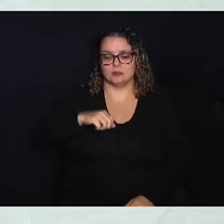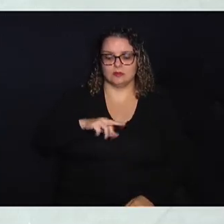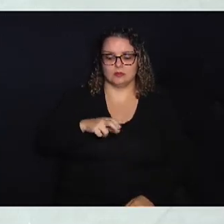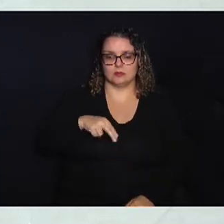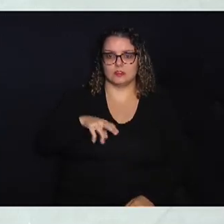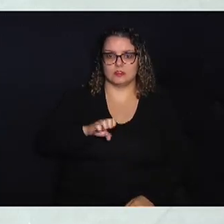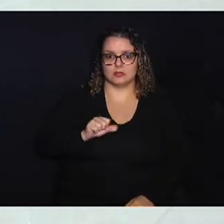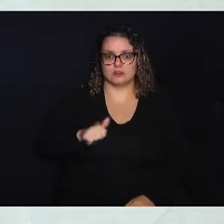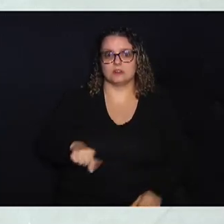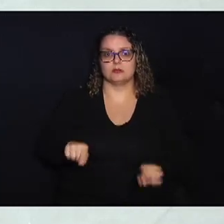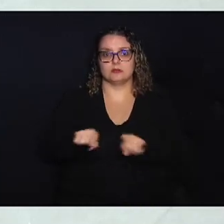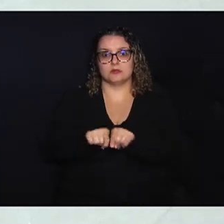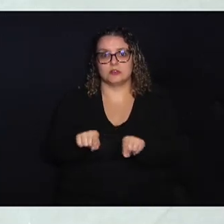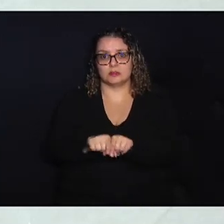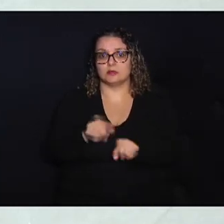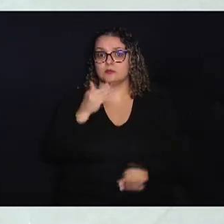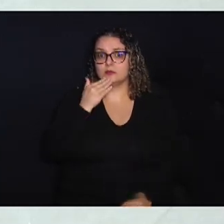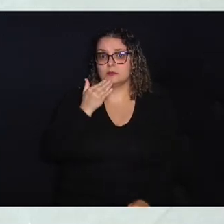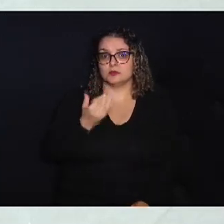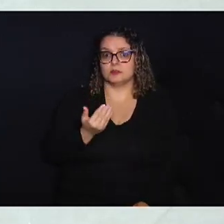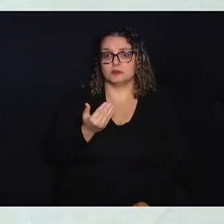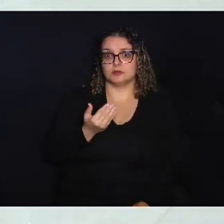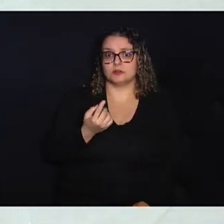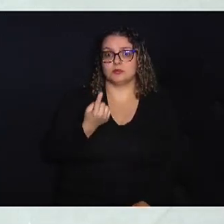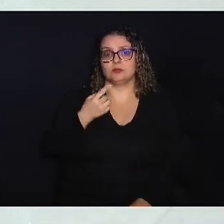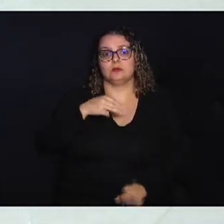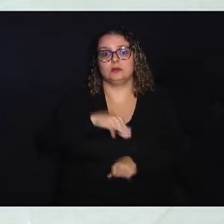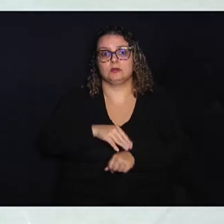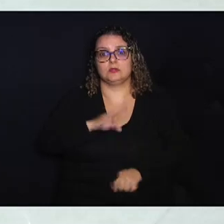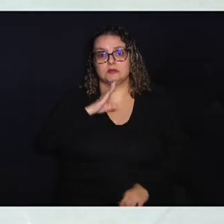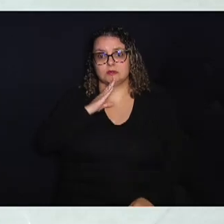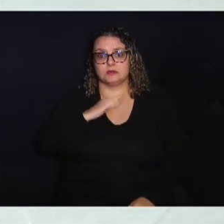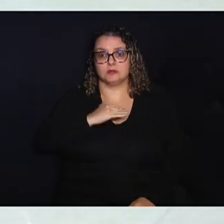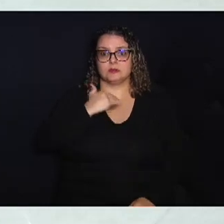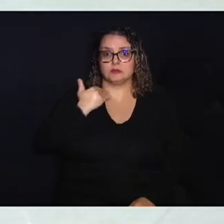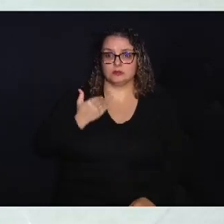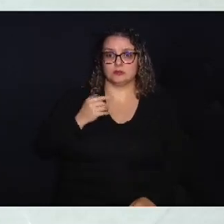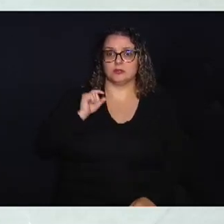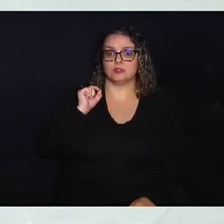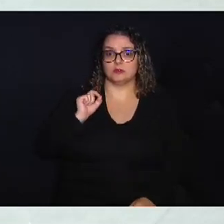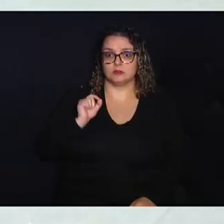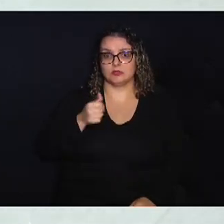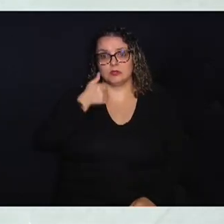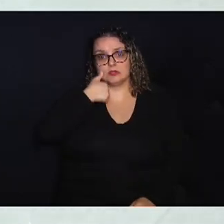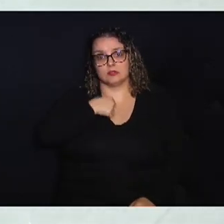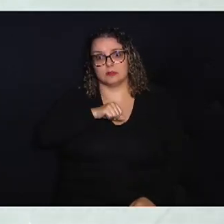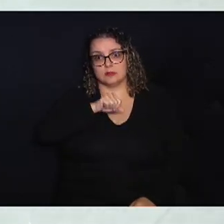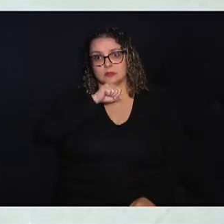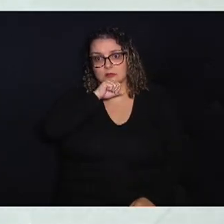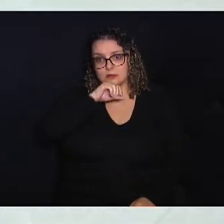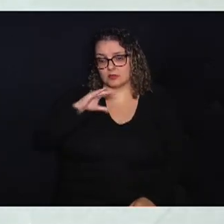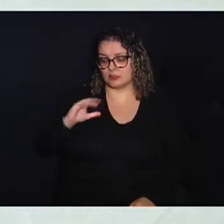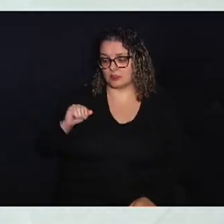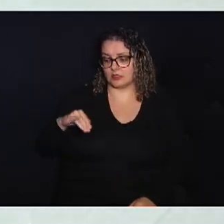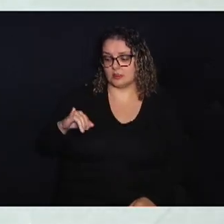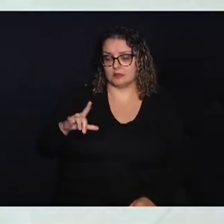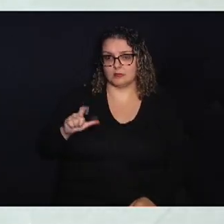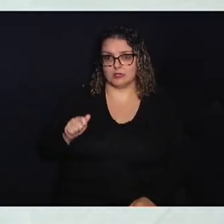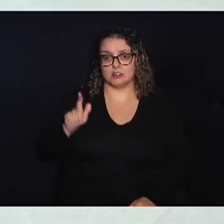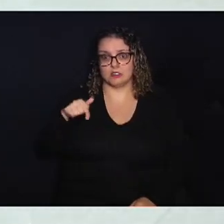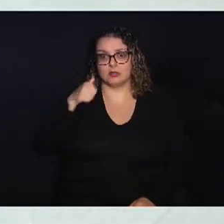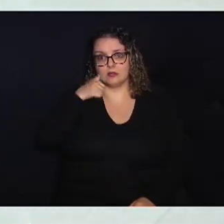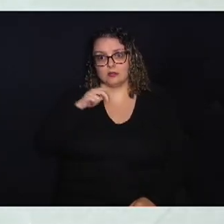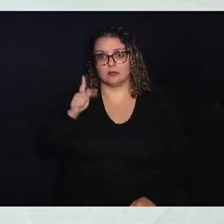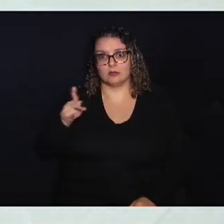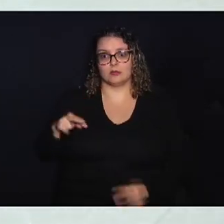Marquesa. Mas eu também gostaria de solicitar um minuto de silêncio em virtude do falecimento da mãe da Camila, que é uma professora da